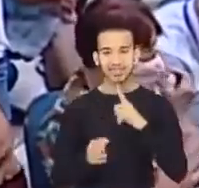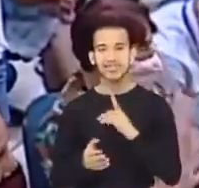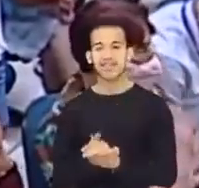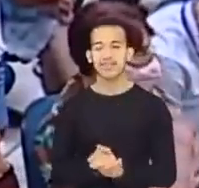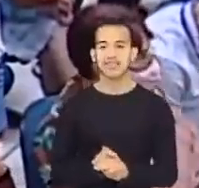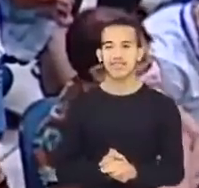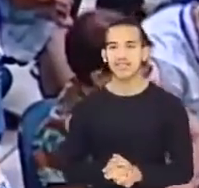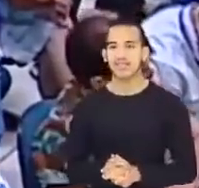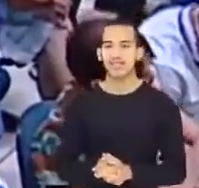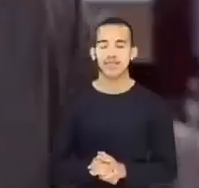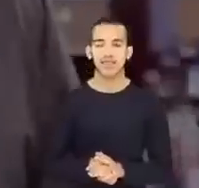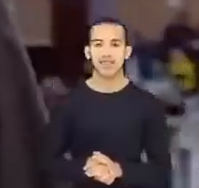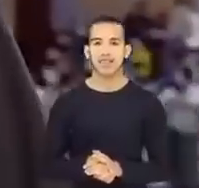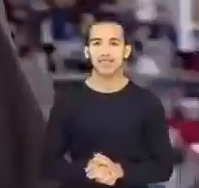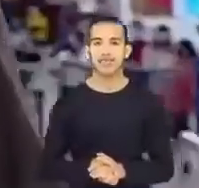Peraí.